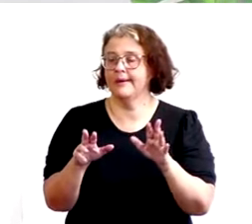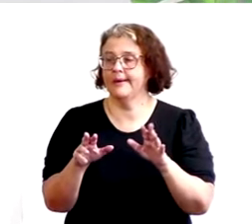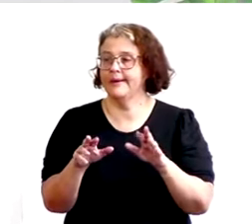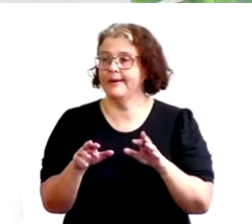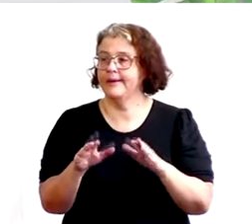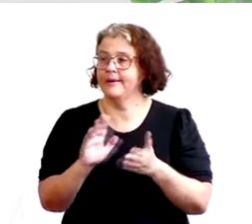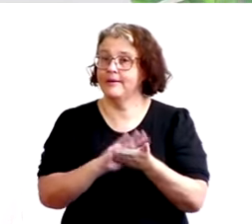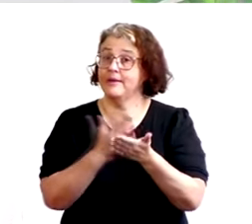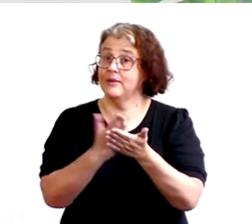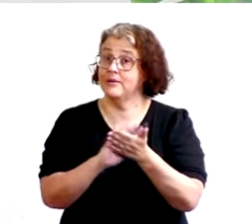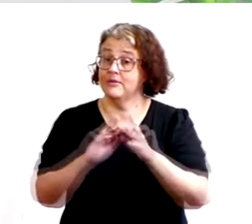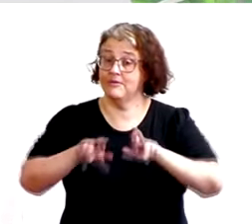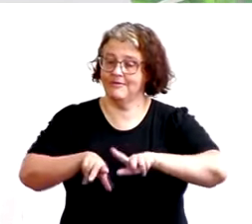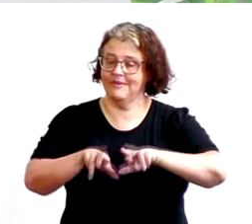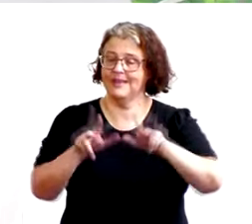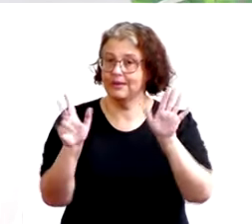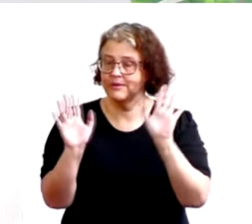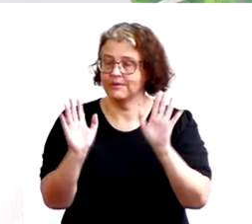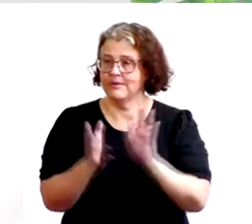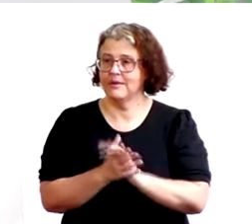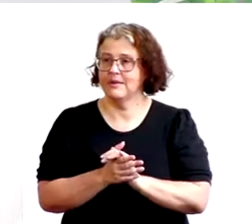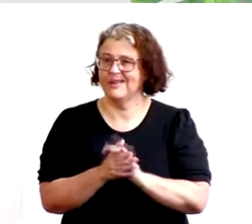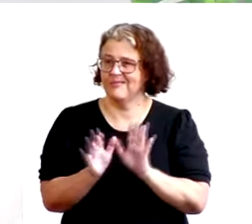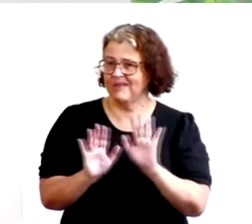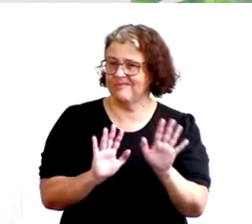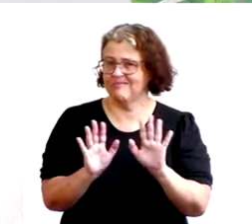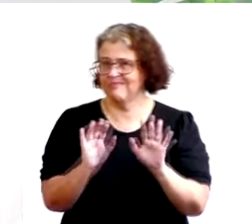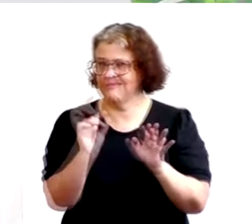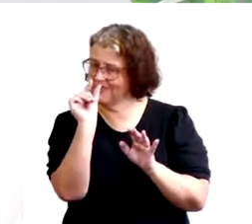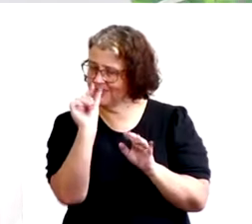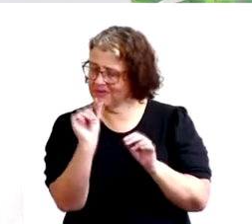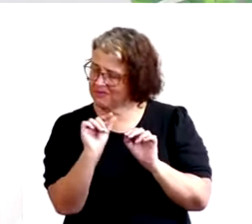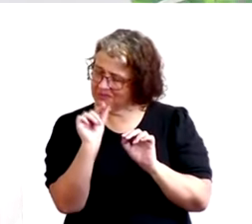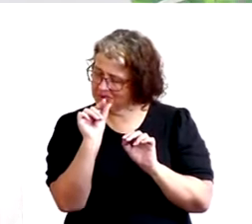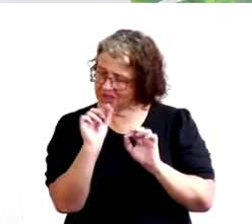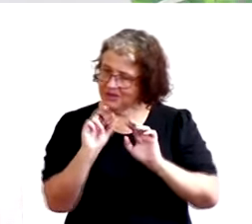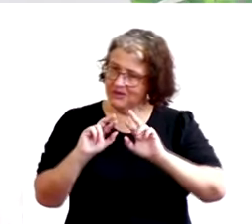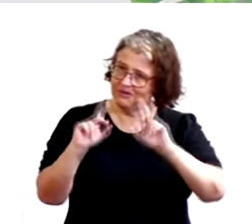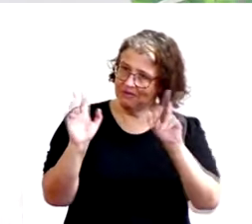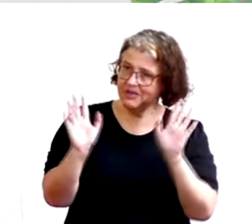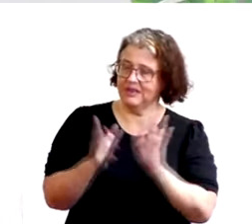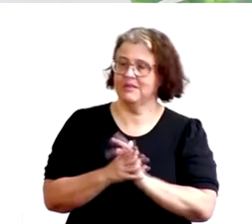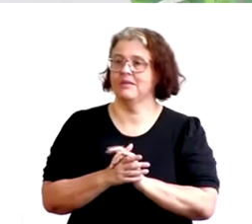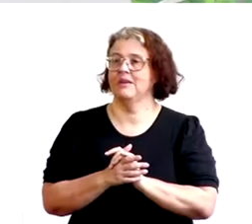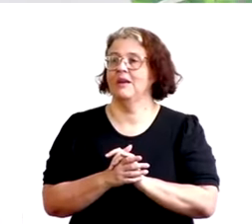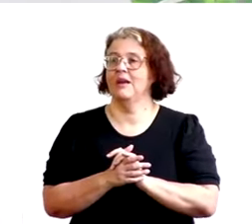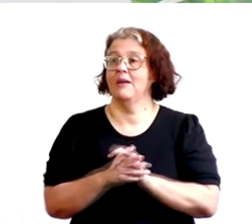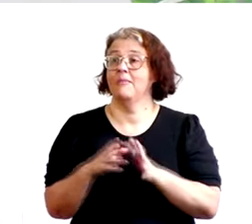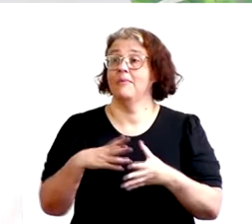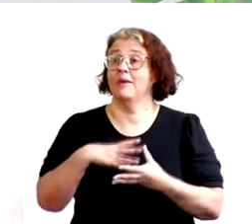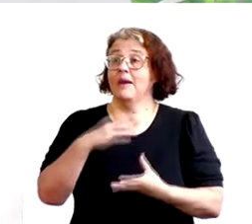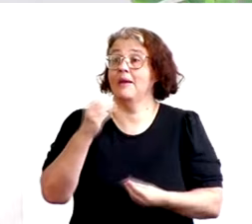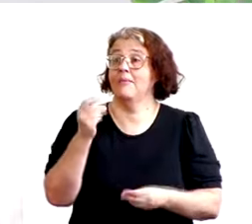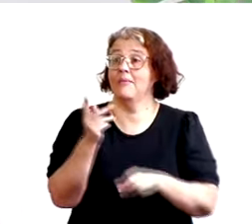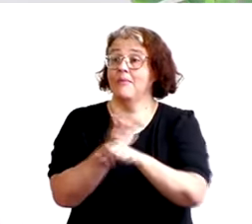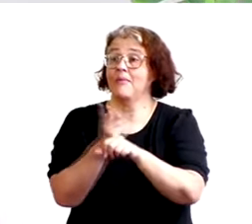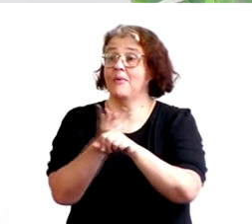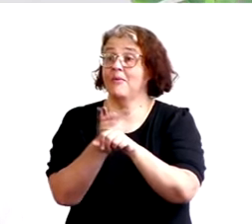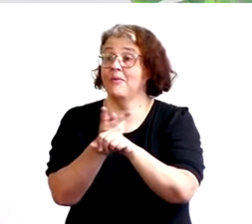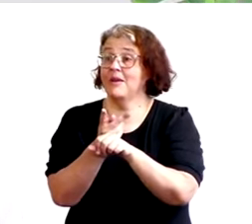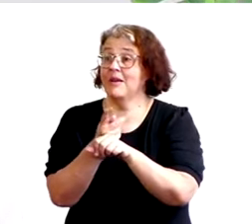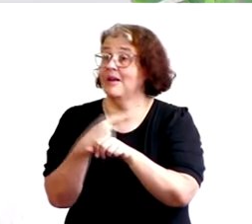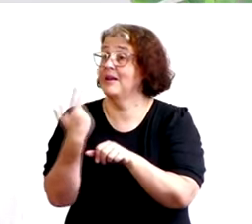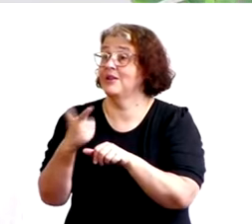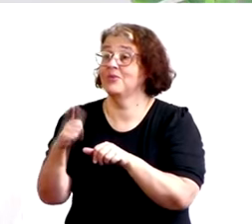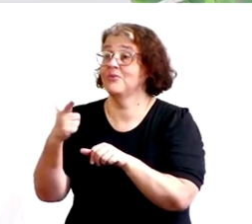traz uma uma leve diferença de tradução ela diz a minha alma não encontra